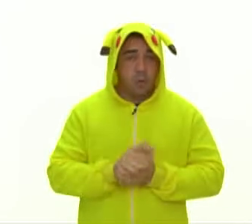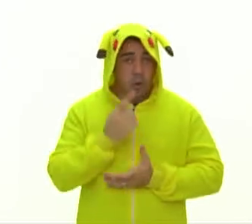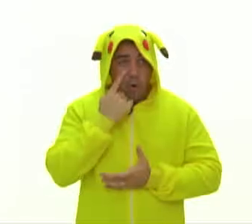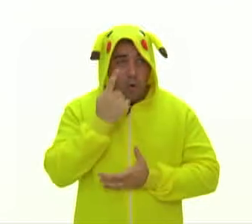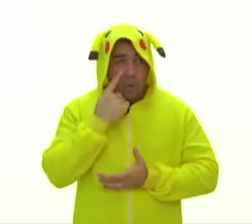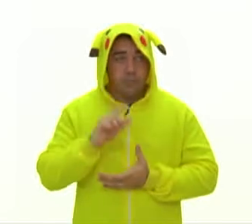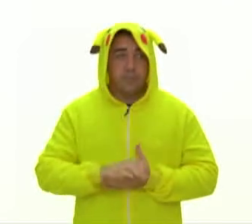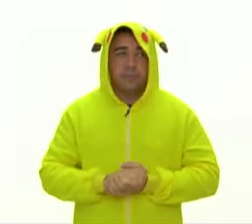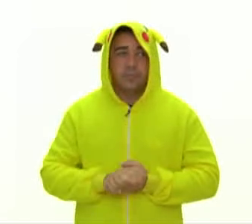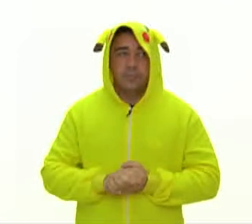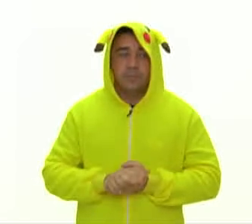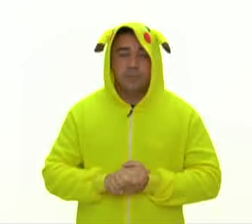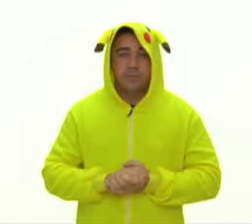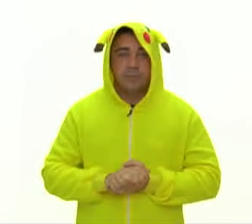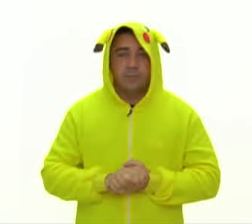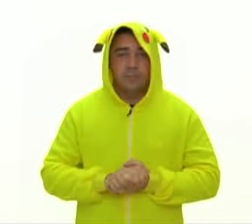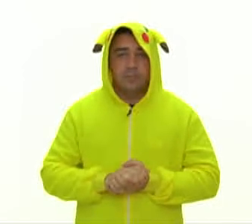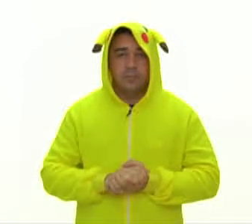gente.